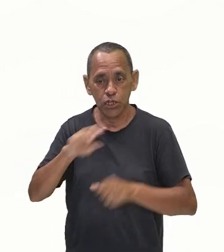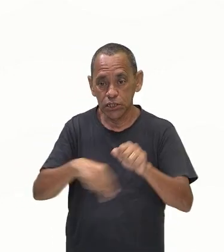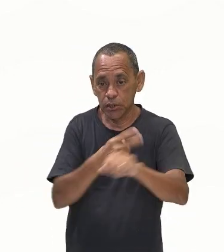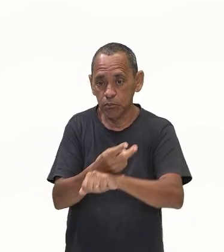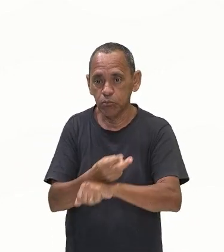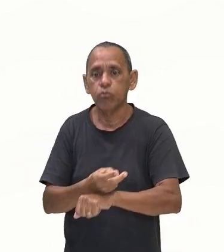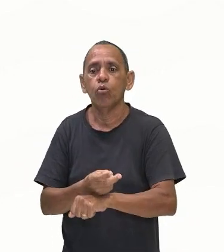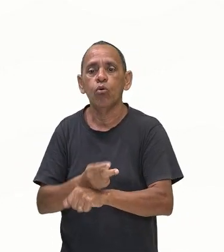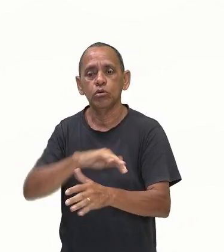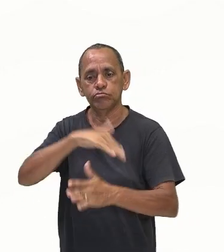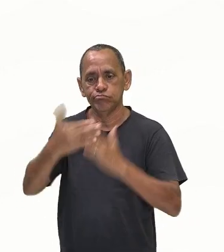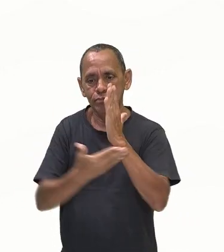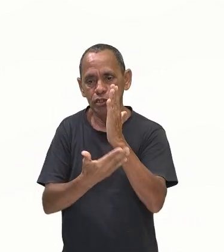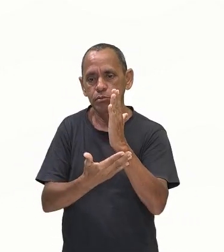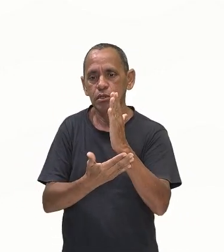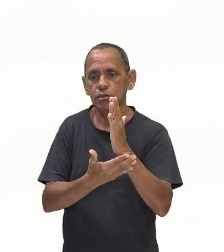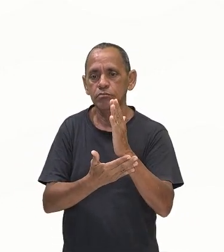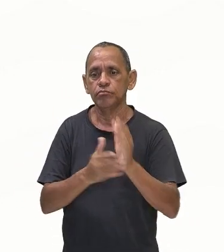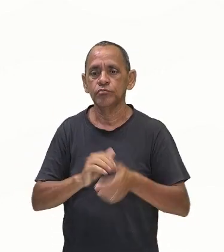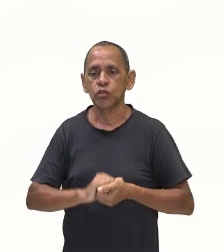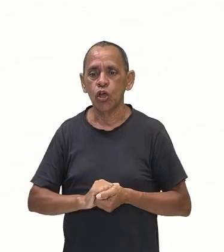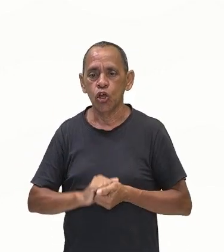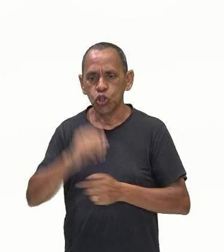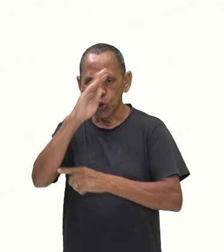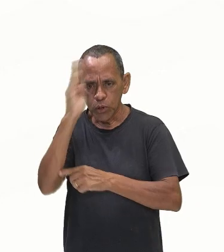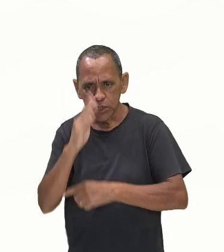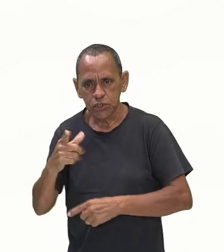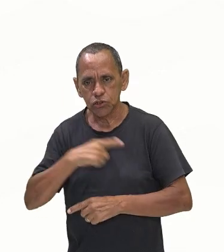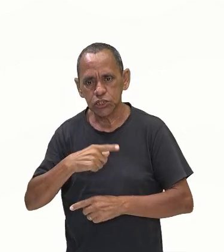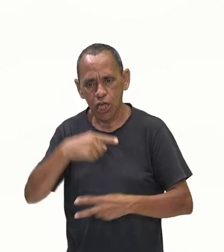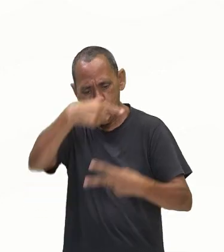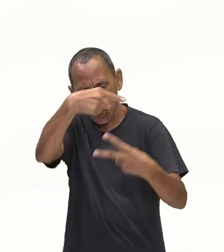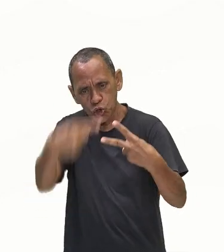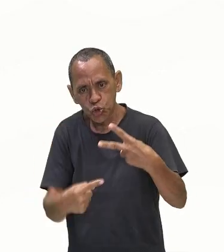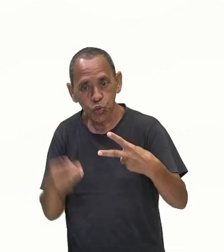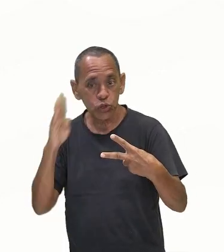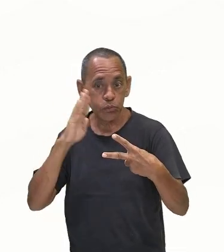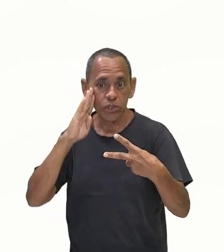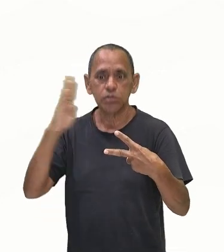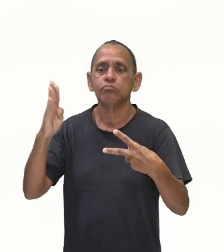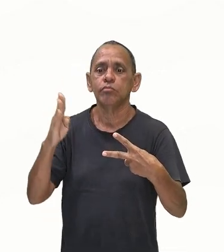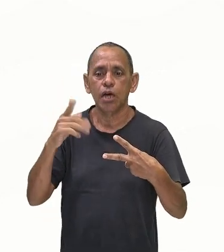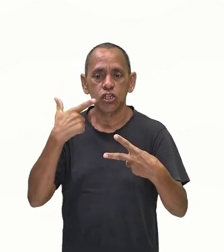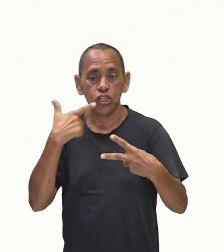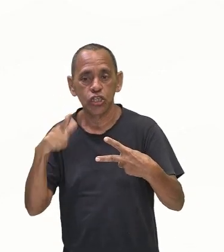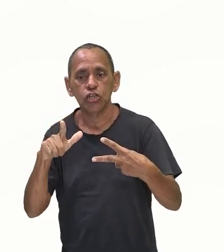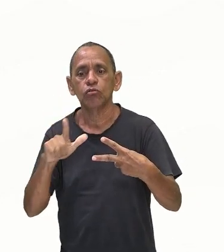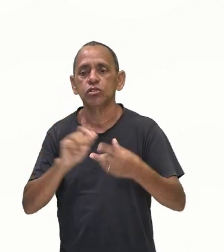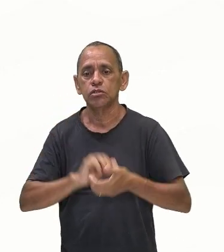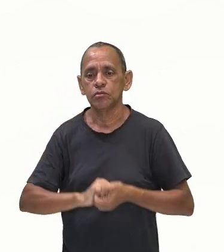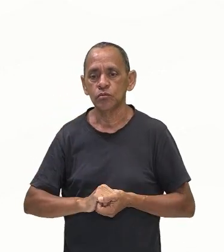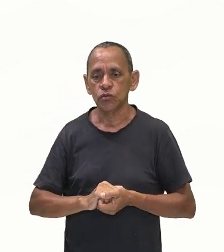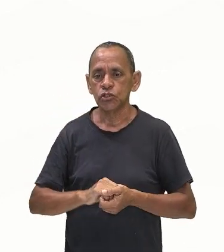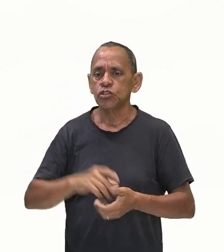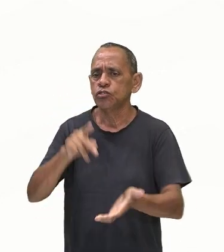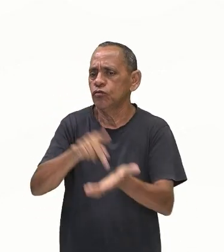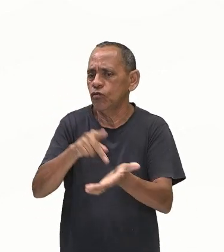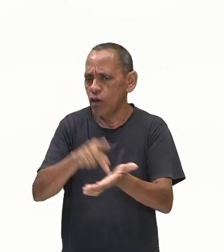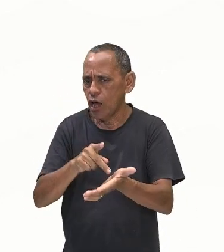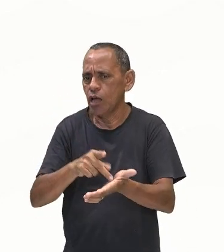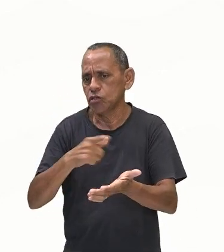ok? Dessa forma, a negligência do Estado ao investir minimamente na educação de pessoas